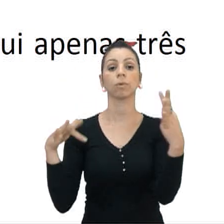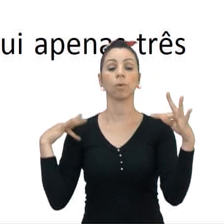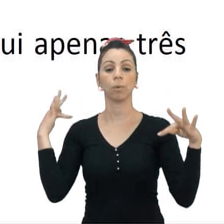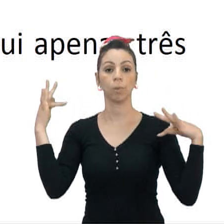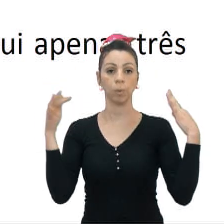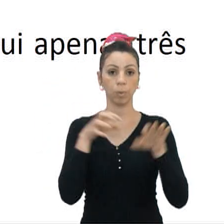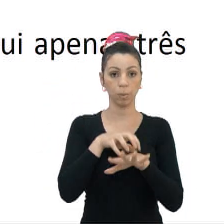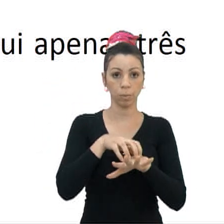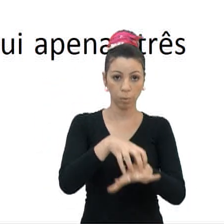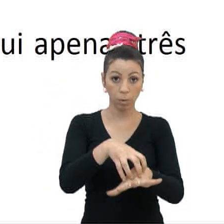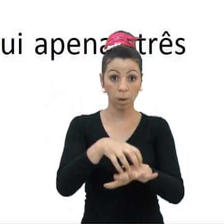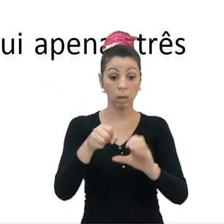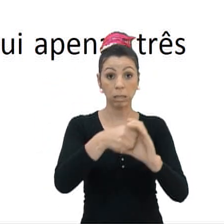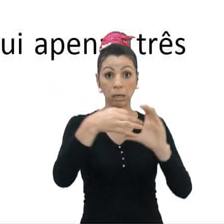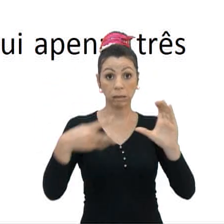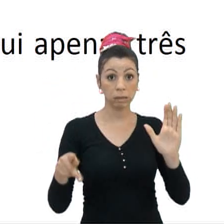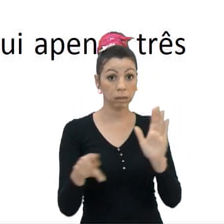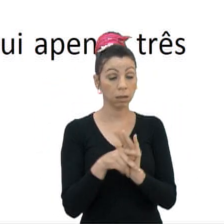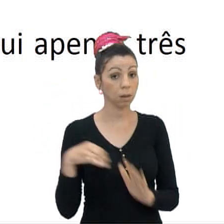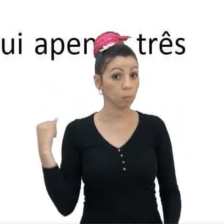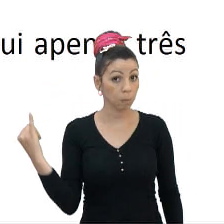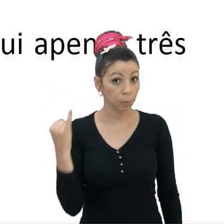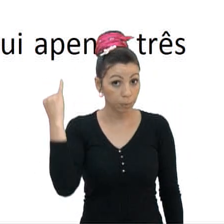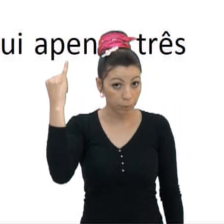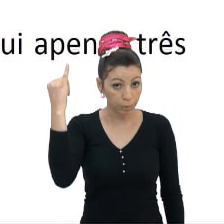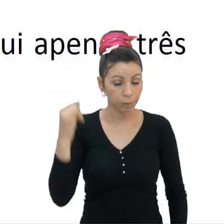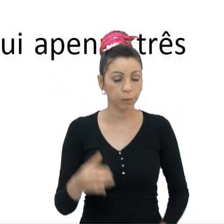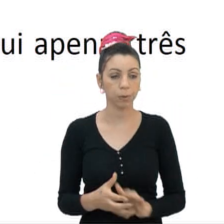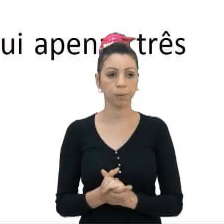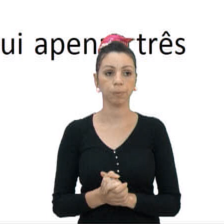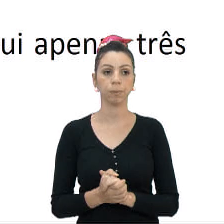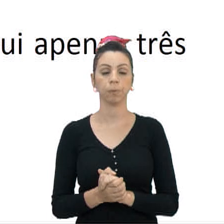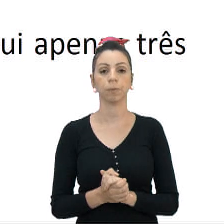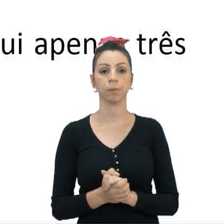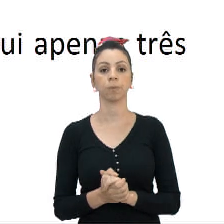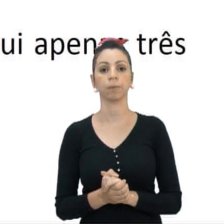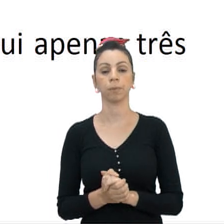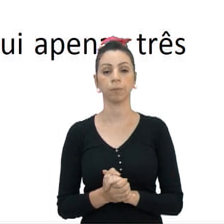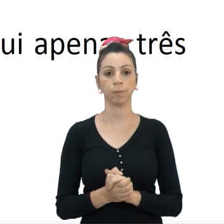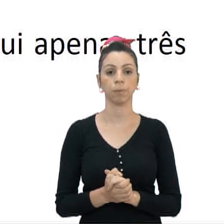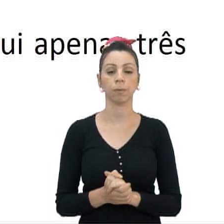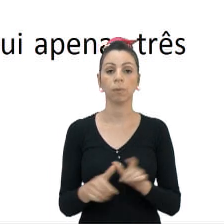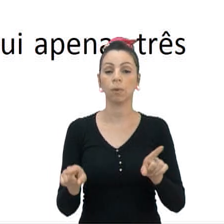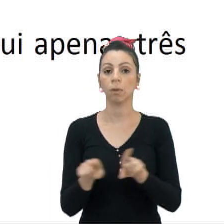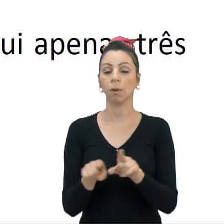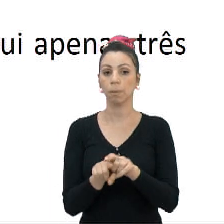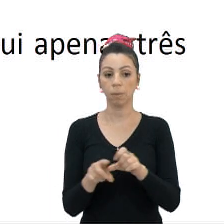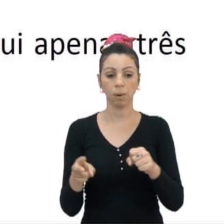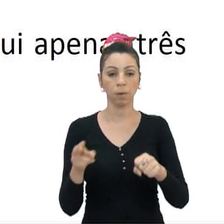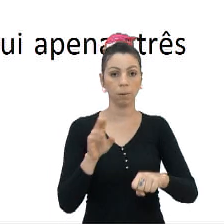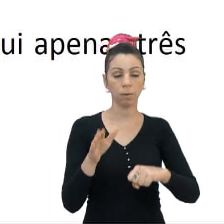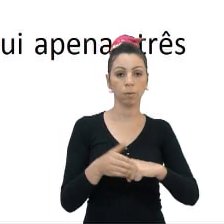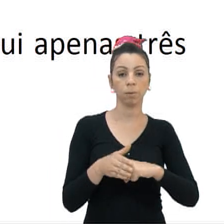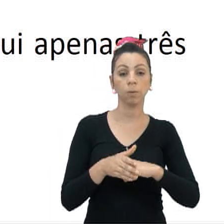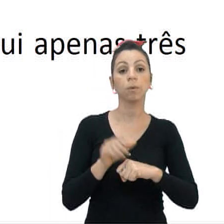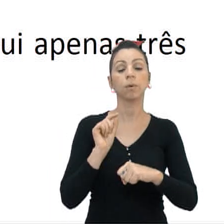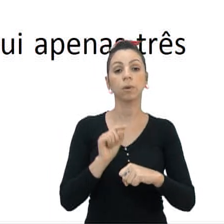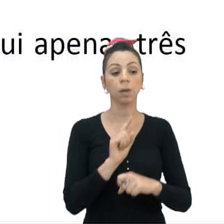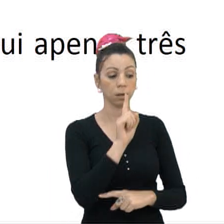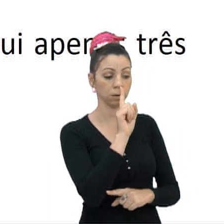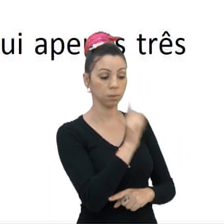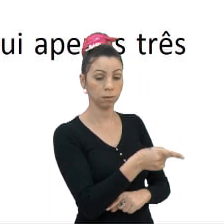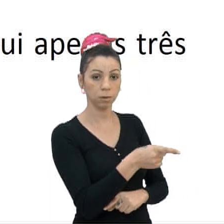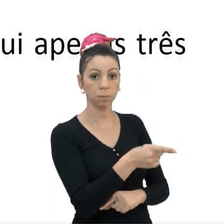fiquem memorizadas, que nós vamos ainda falar um pouquinho delas. Conceituamos os modos verbais indicativo, subjuntivo